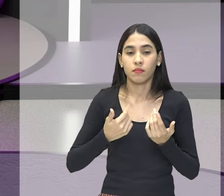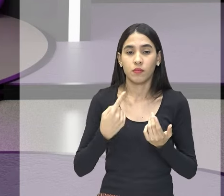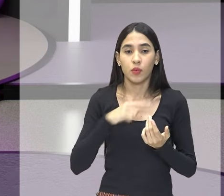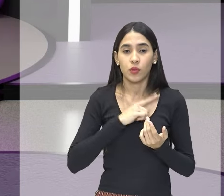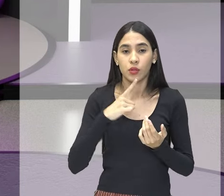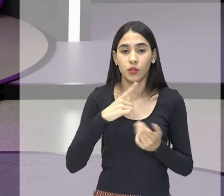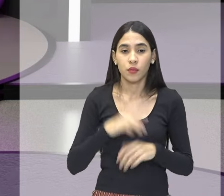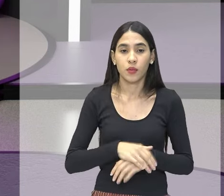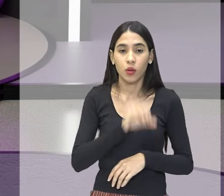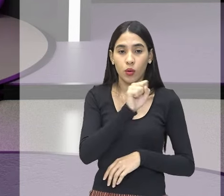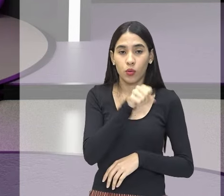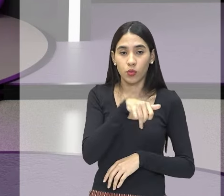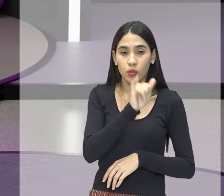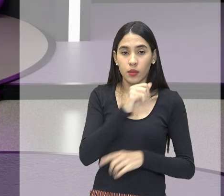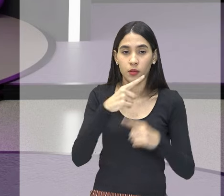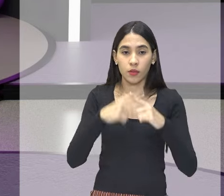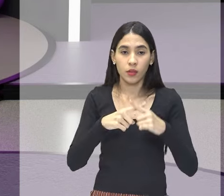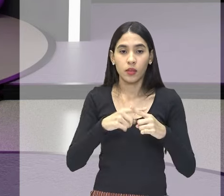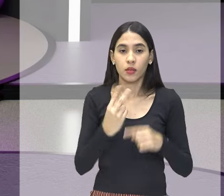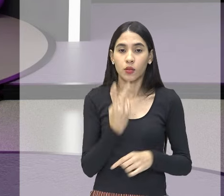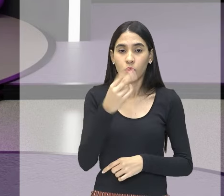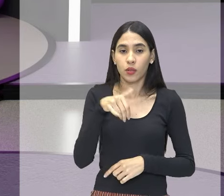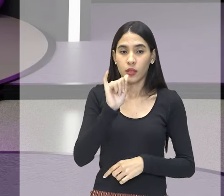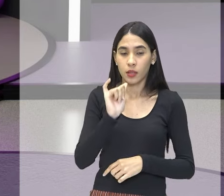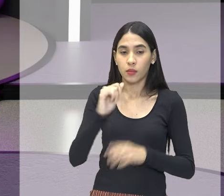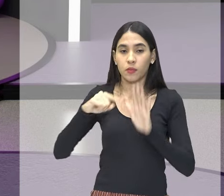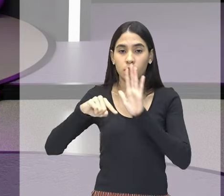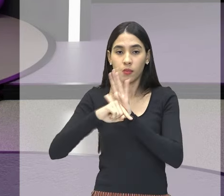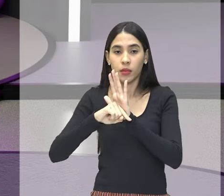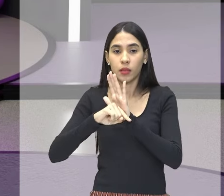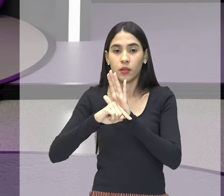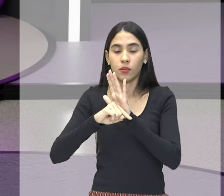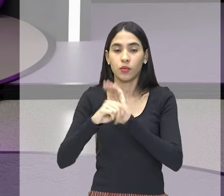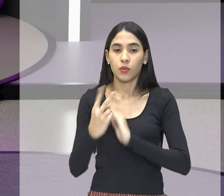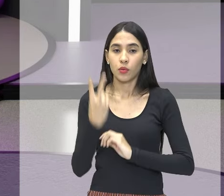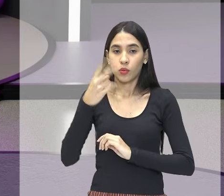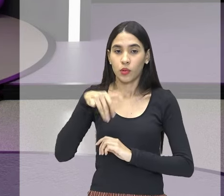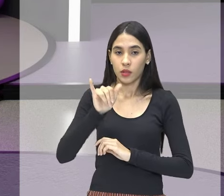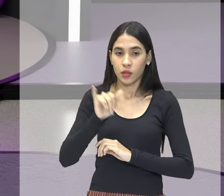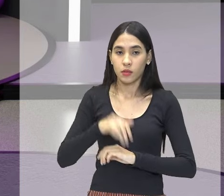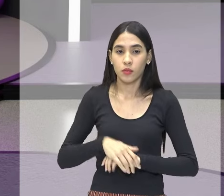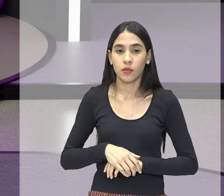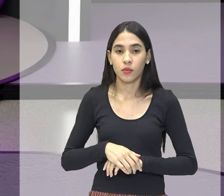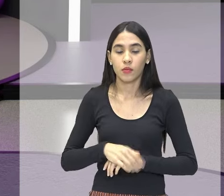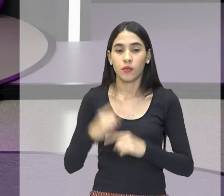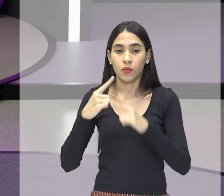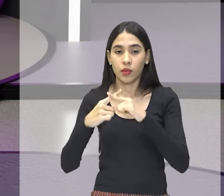temos 8y multiplicado por 2y. E depois nós temos 2y